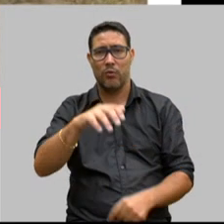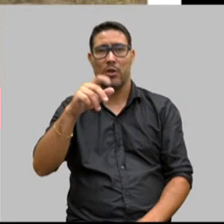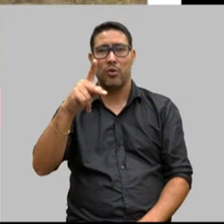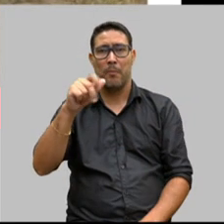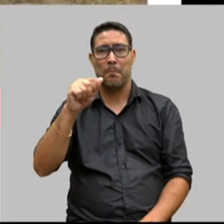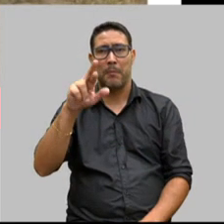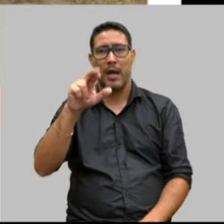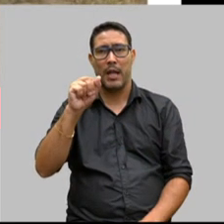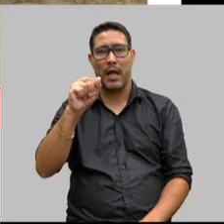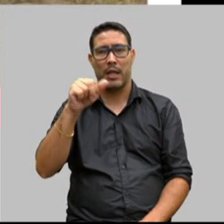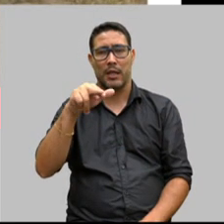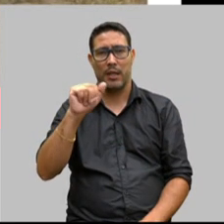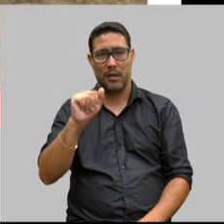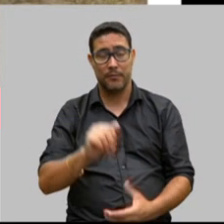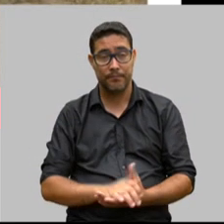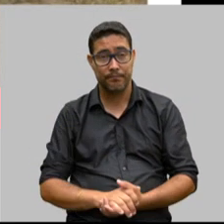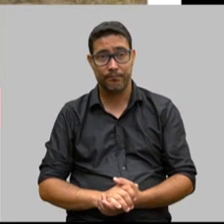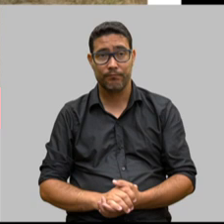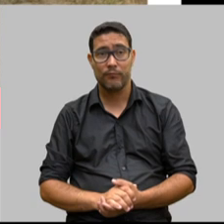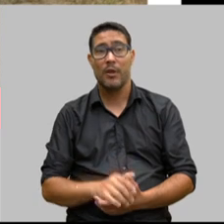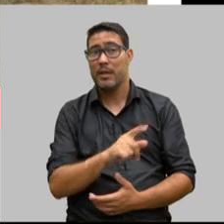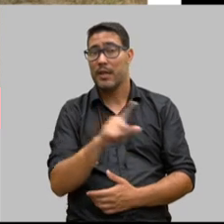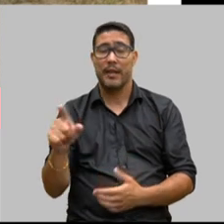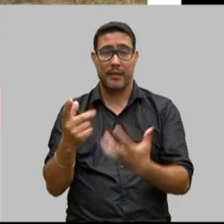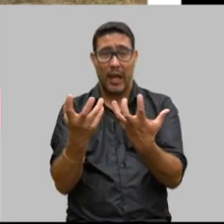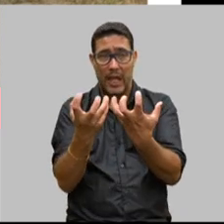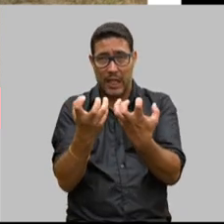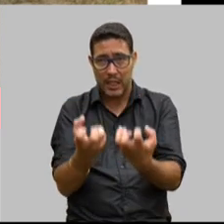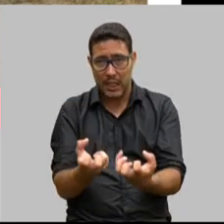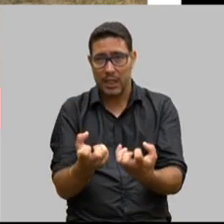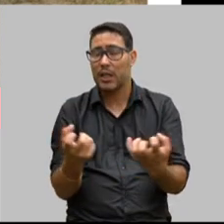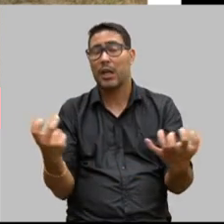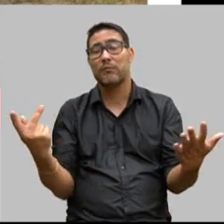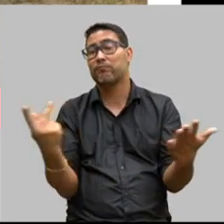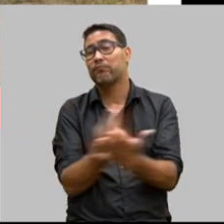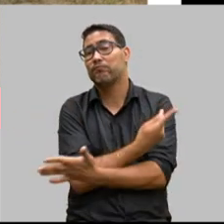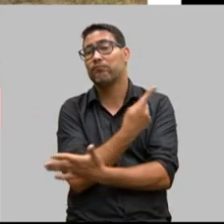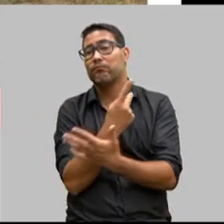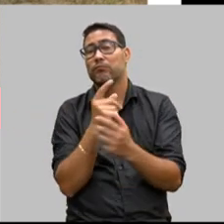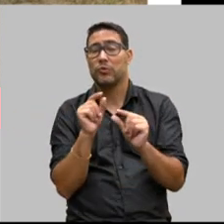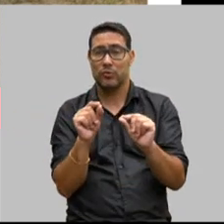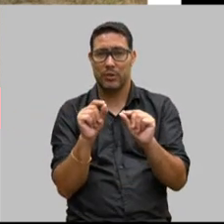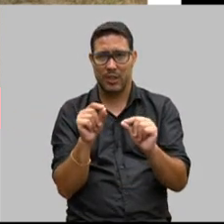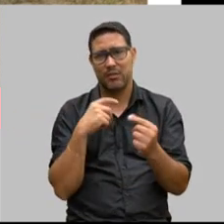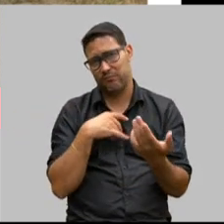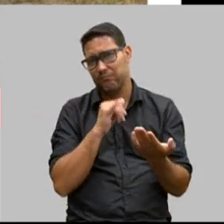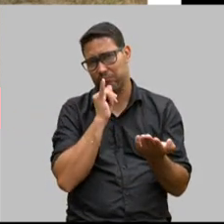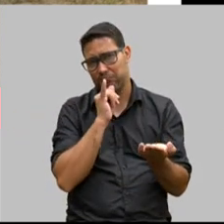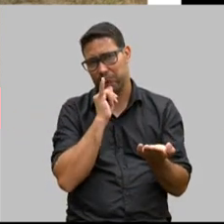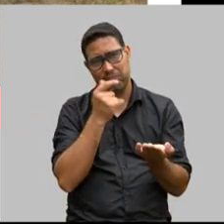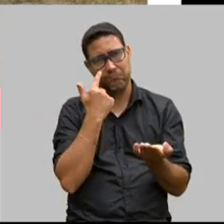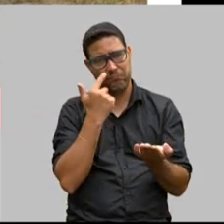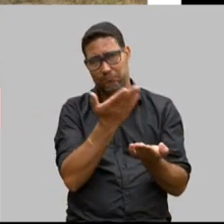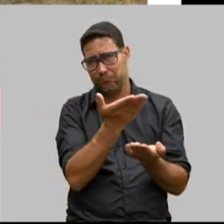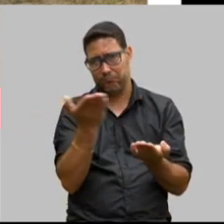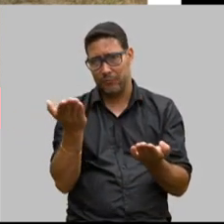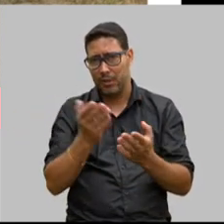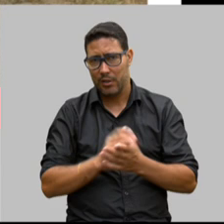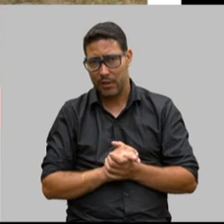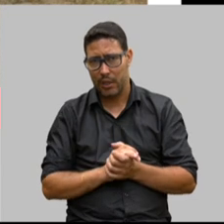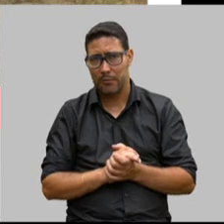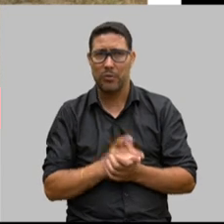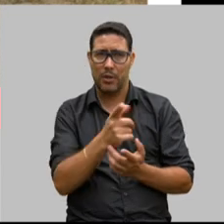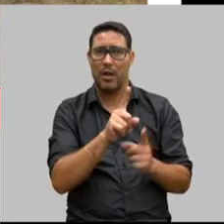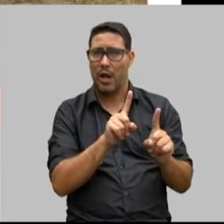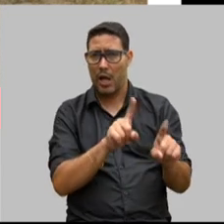E o que essas secas causam? Bom, gente, temos vários exemplos aqui com relação à agricultura.